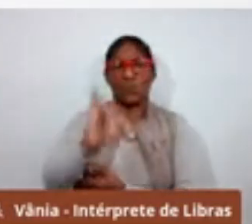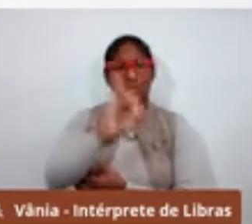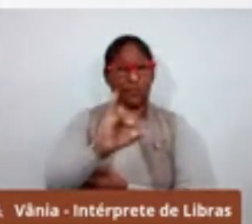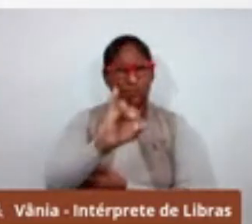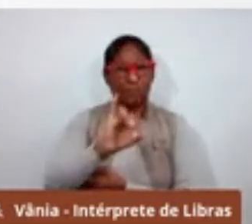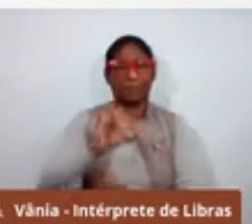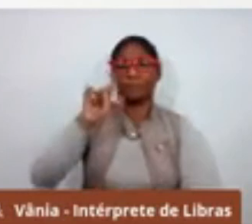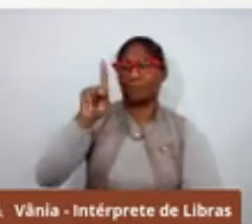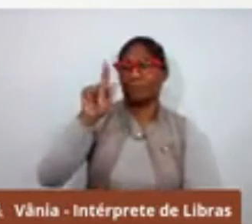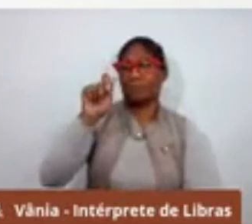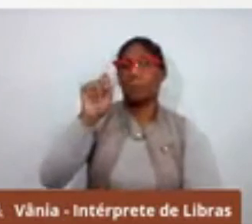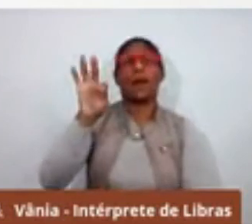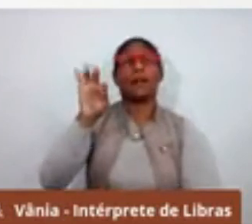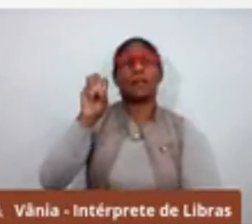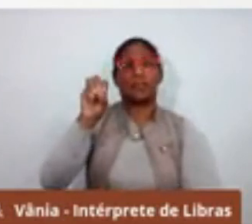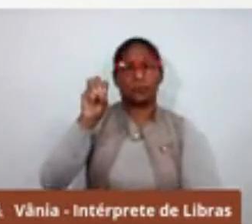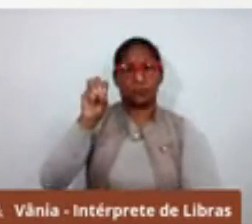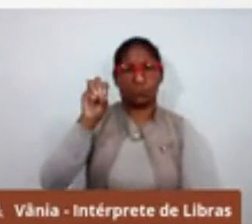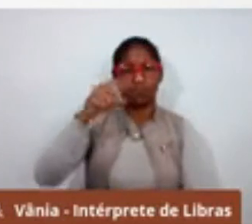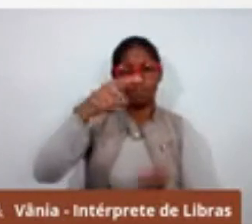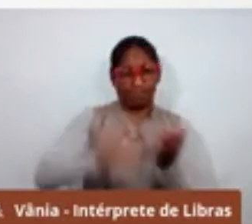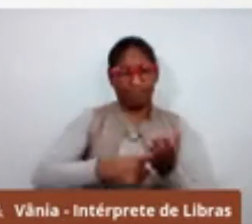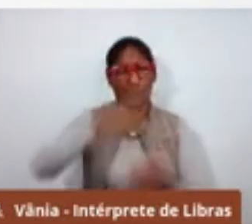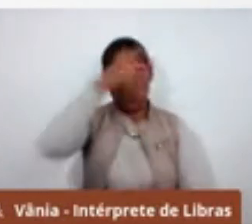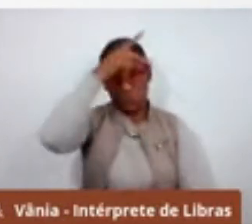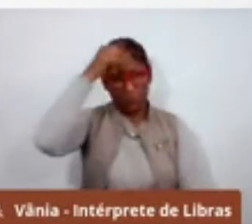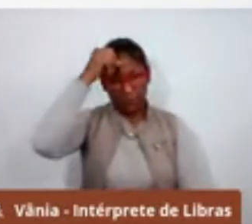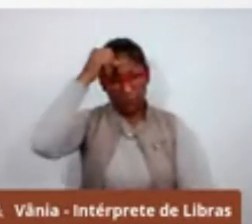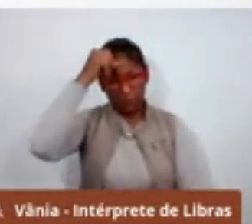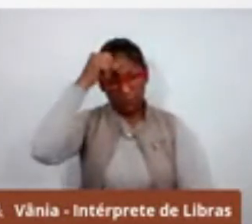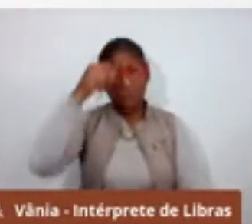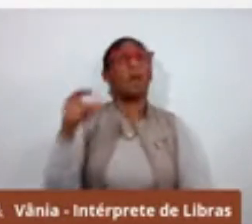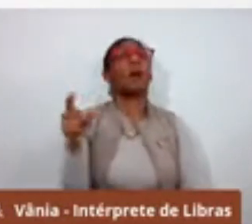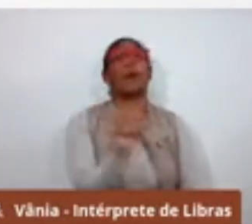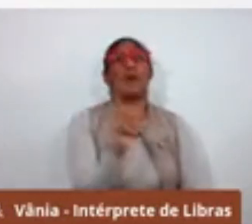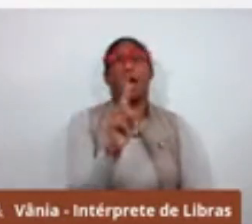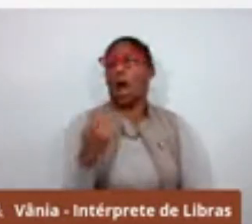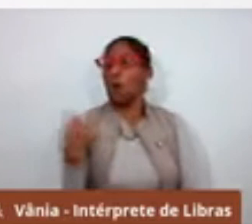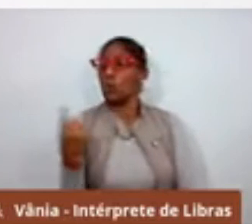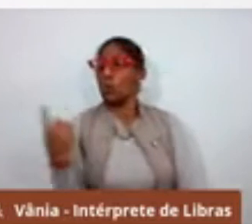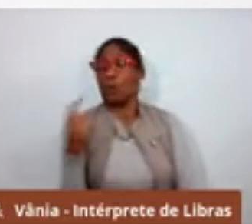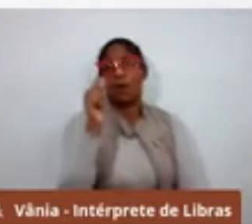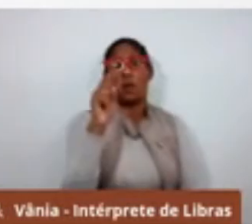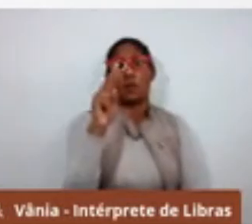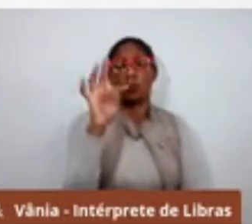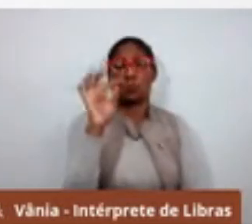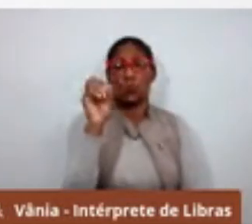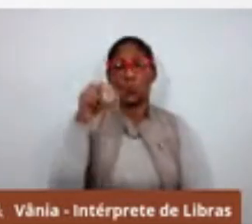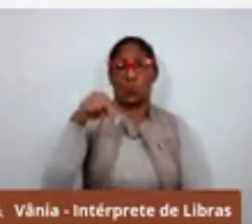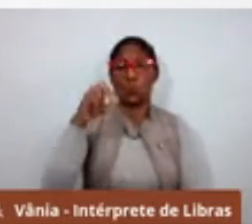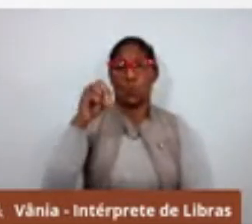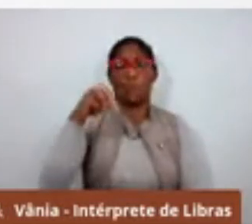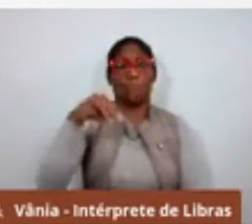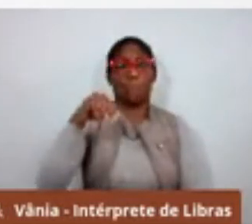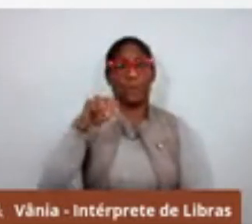Não pensamos em uma autonomia individual a cada prefeito, porque sabemos da correlação que tem o nosso sistema